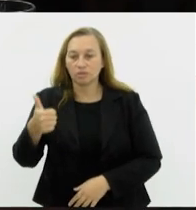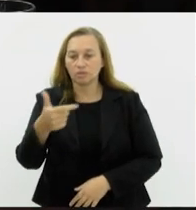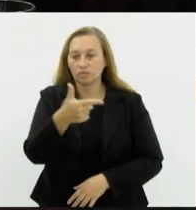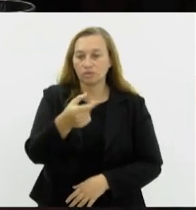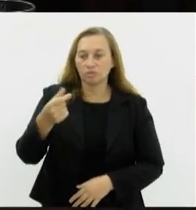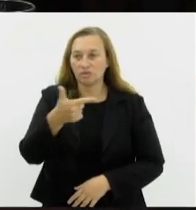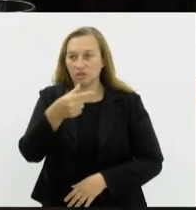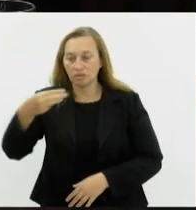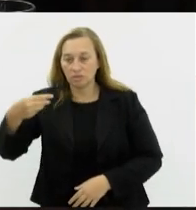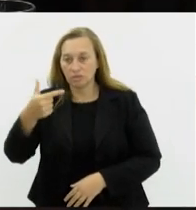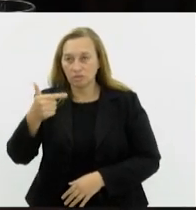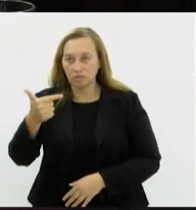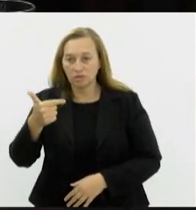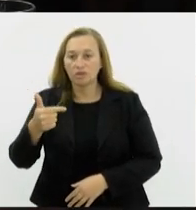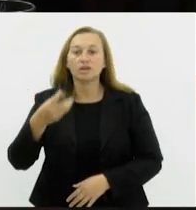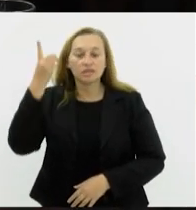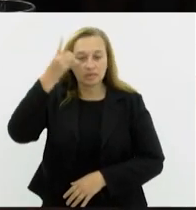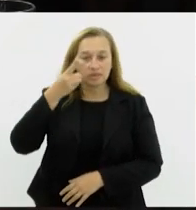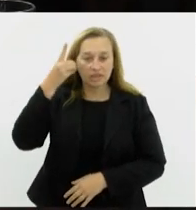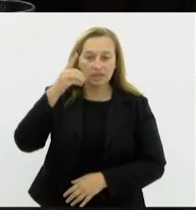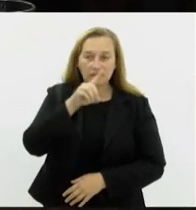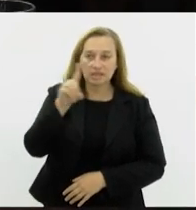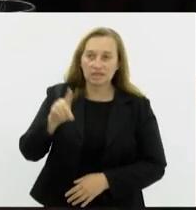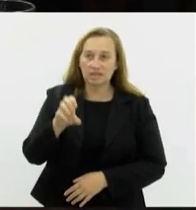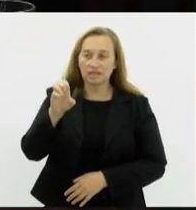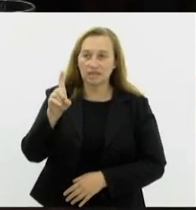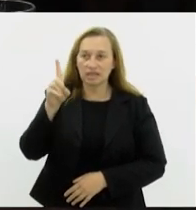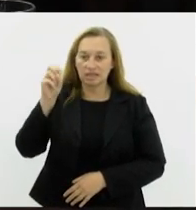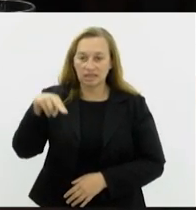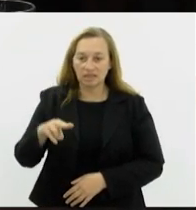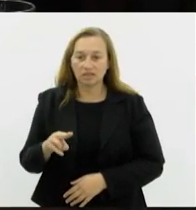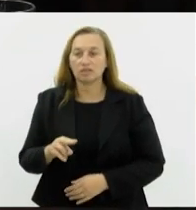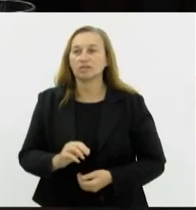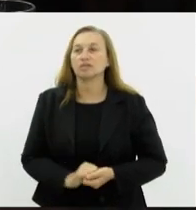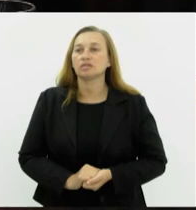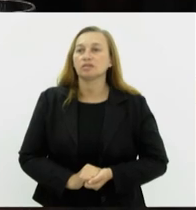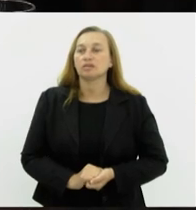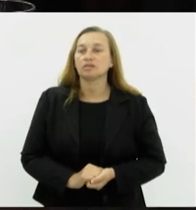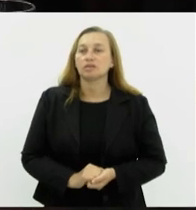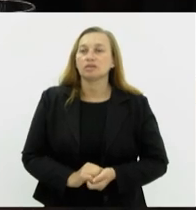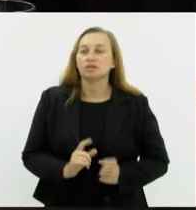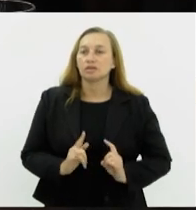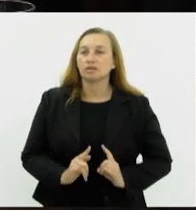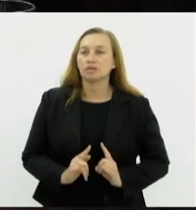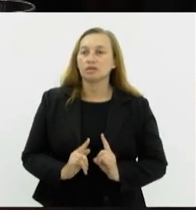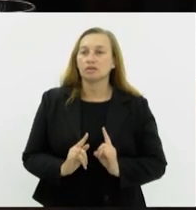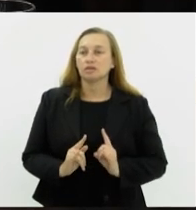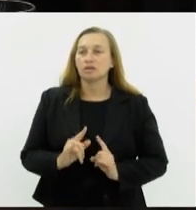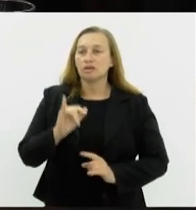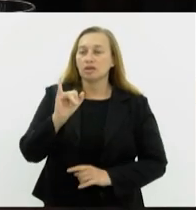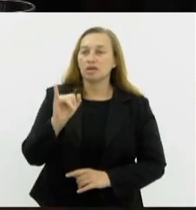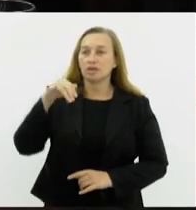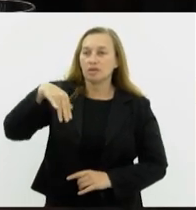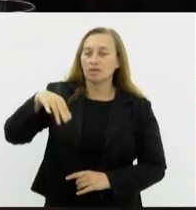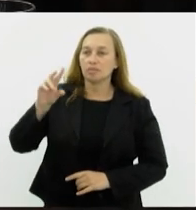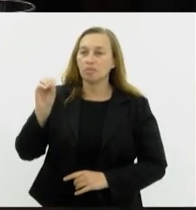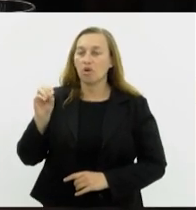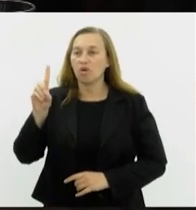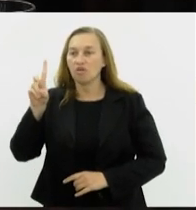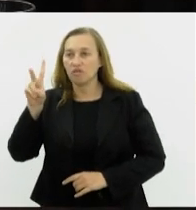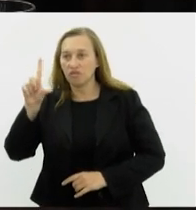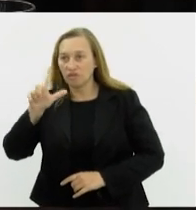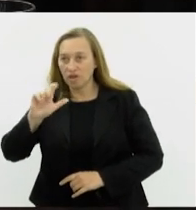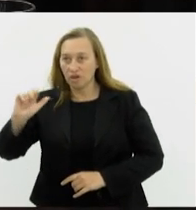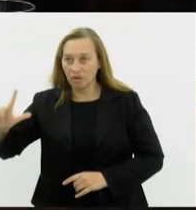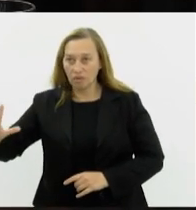6541/2022, de autoria da deputada Zeidan, que determina o tombamento do imóvel onde está situado o quiosque Maré Nostro,